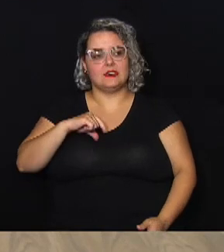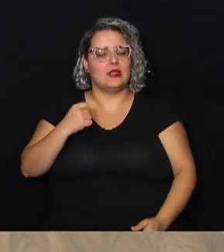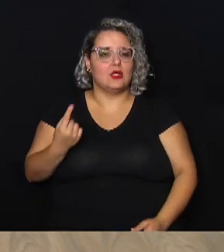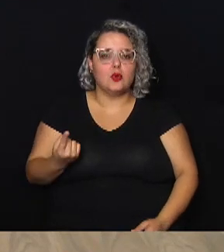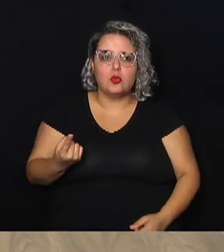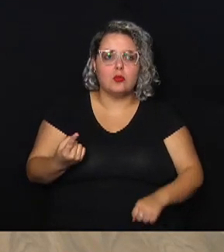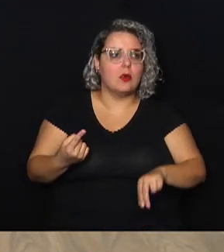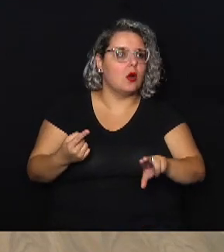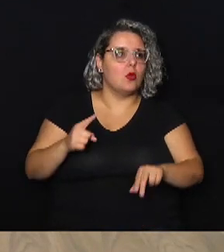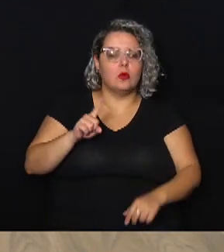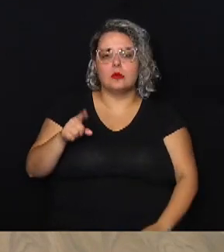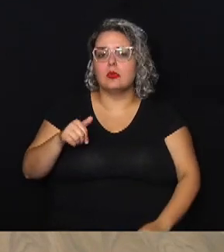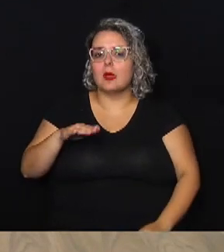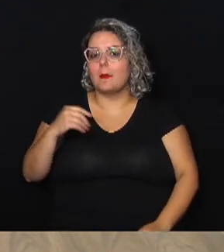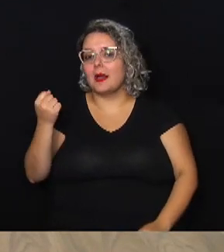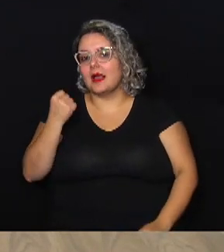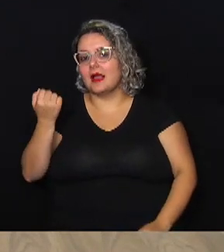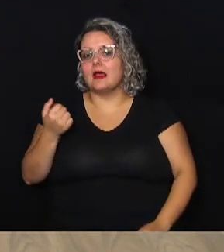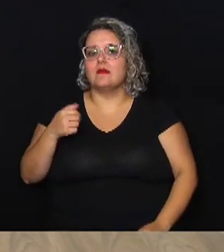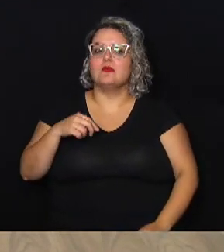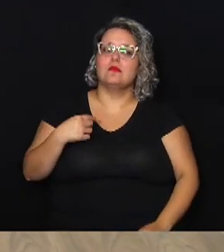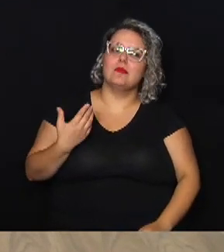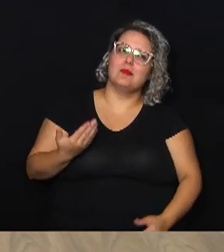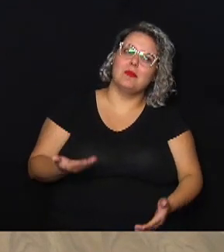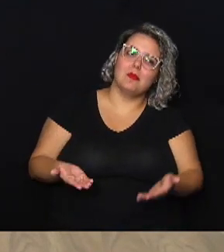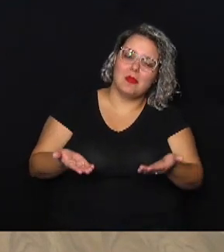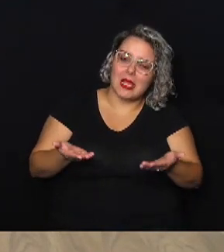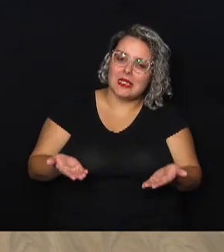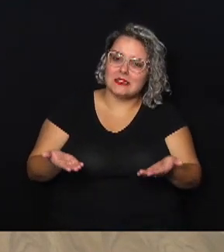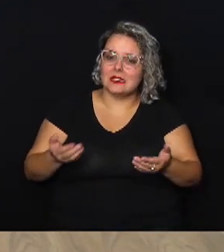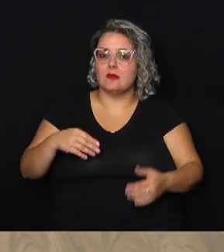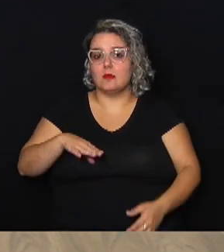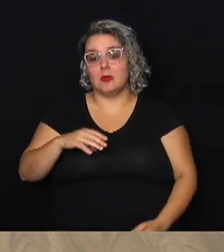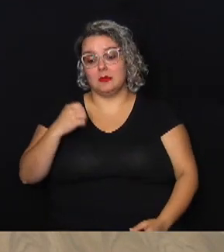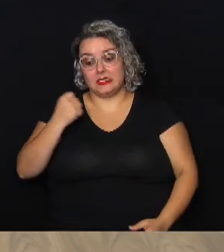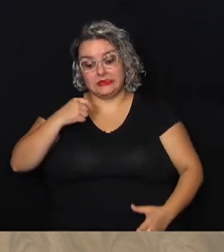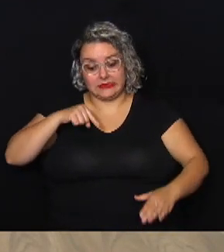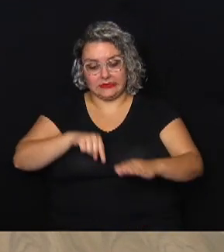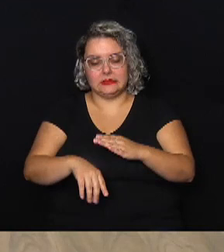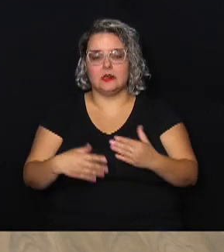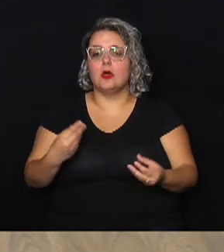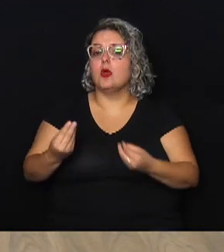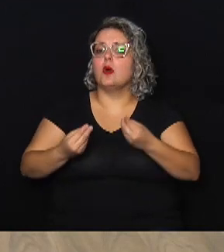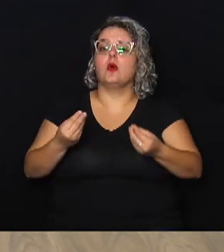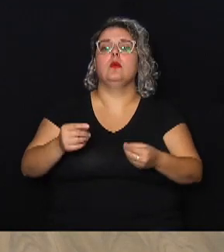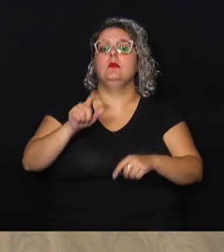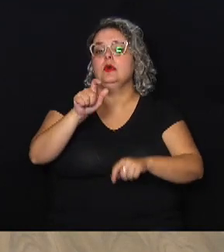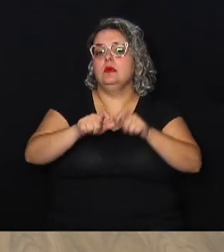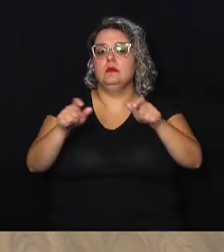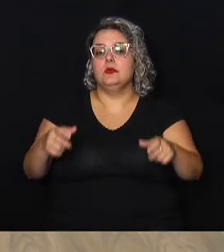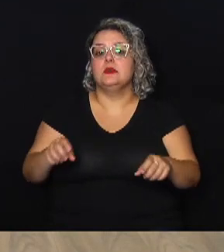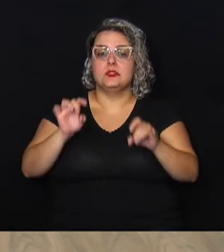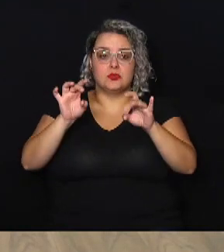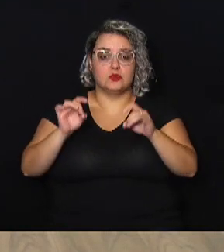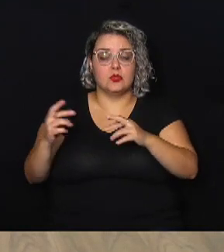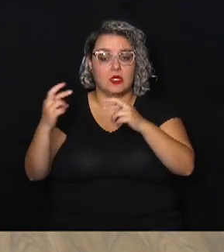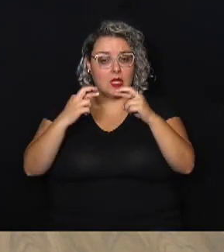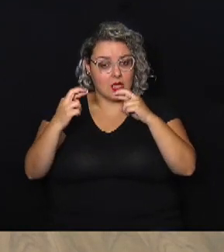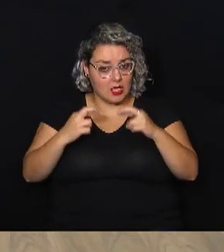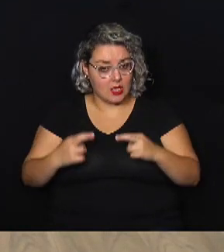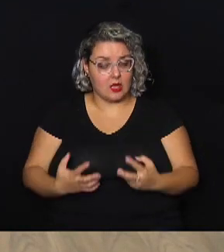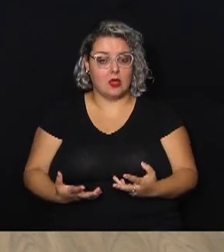que seja mais grave, uma mais leve, uma mais severa? Como que vocês, especialistas, analisam